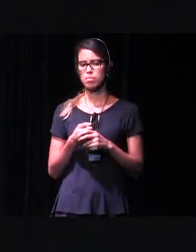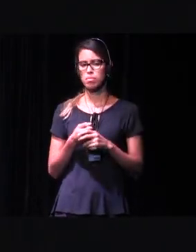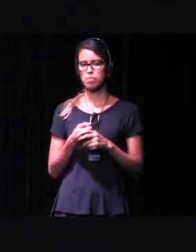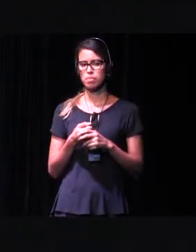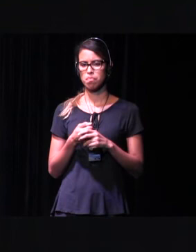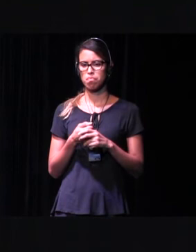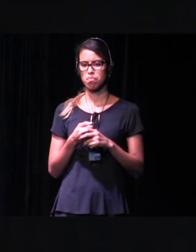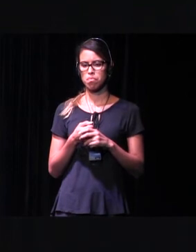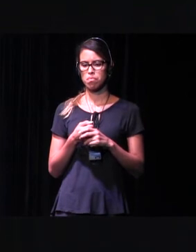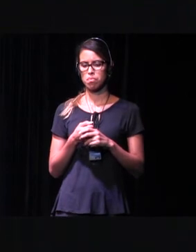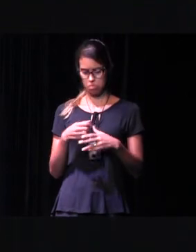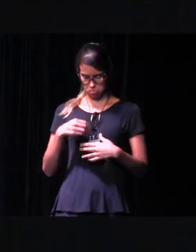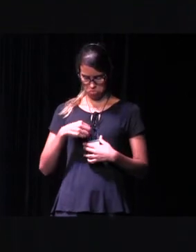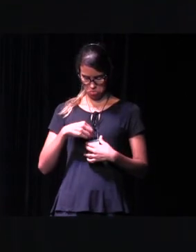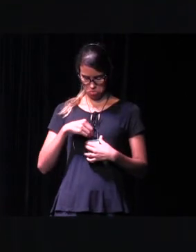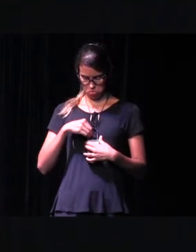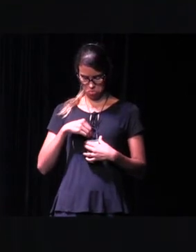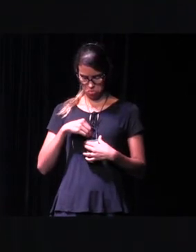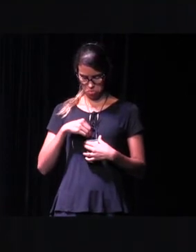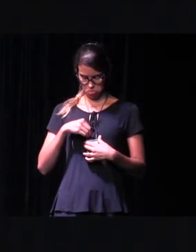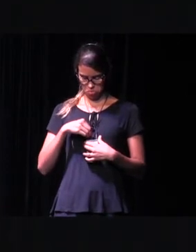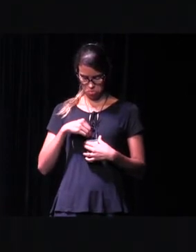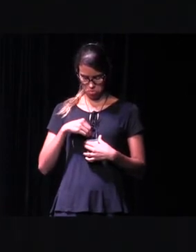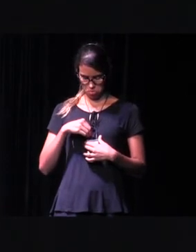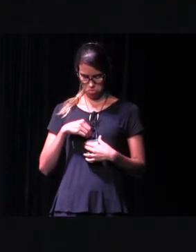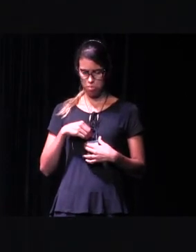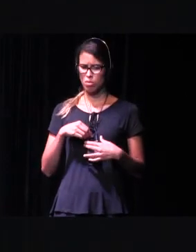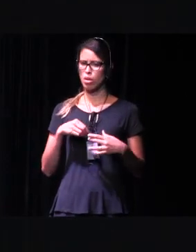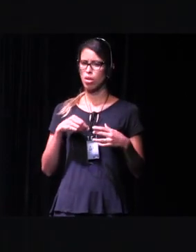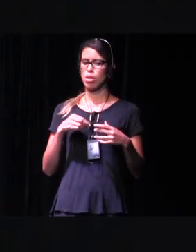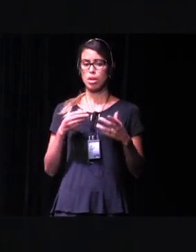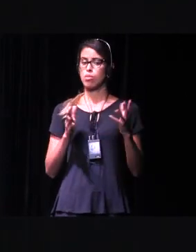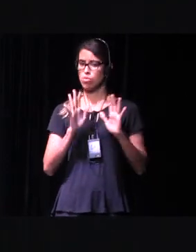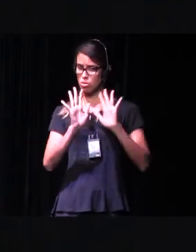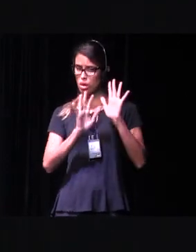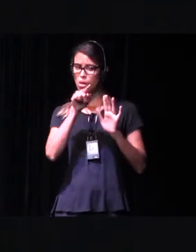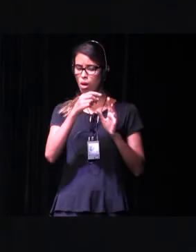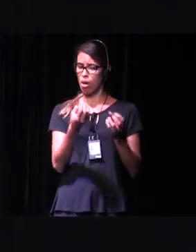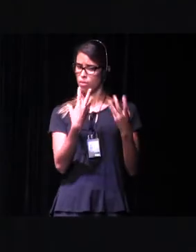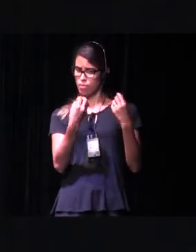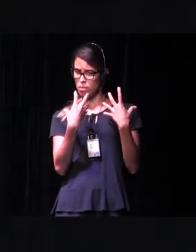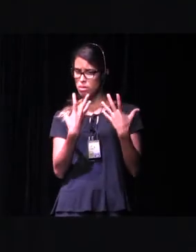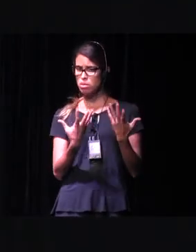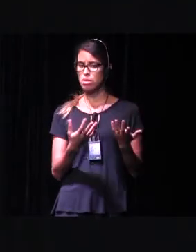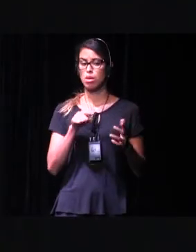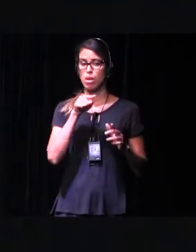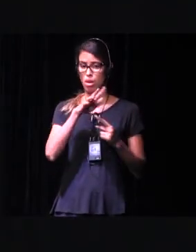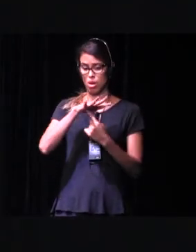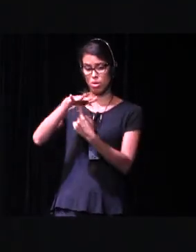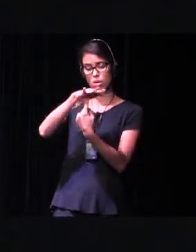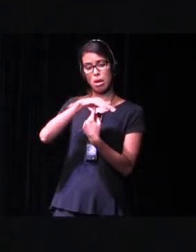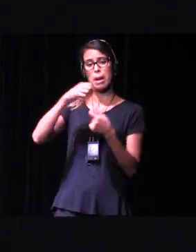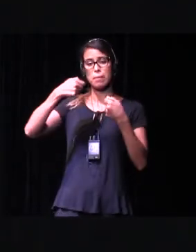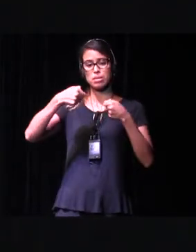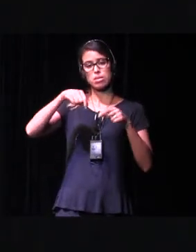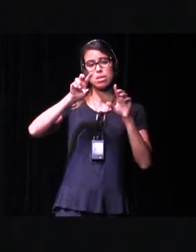nas enquetes, ou na informação, nossa informação. E o parque deve ser memorável.